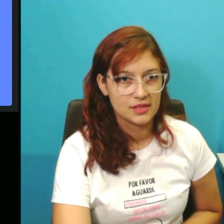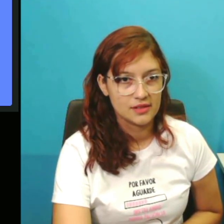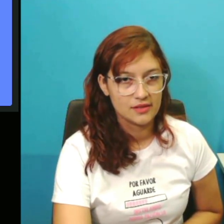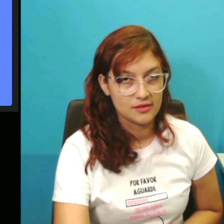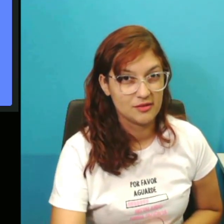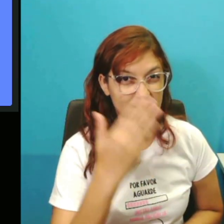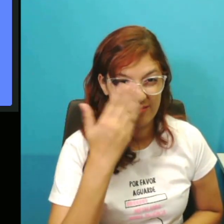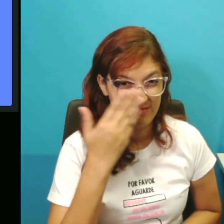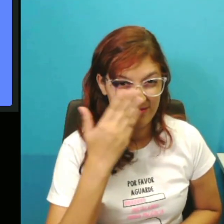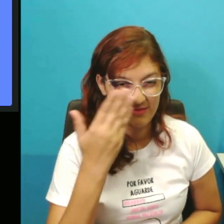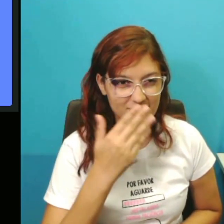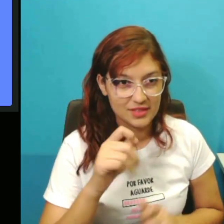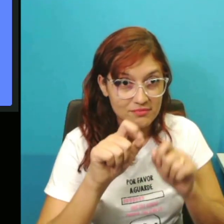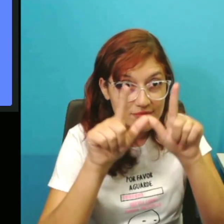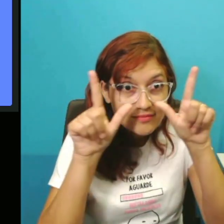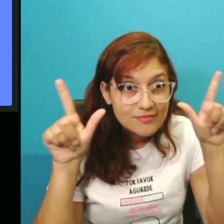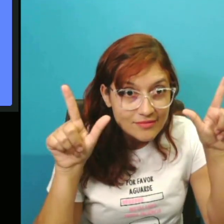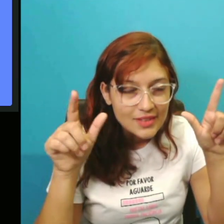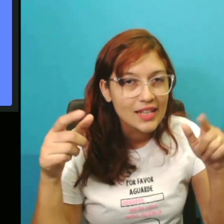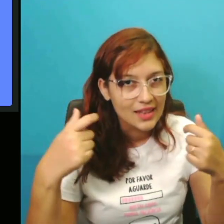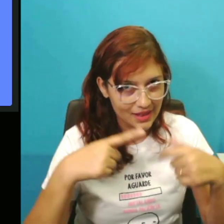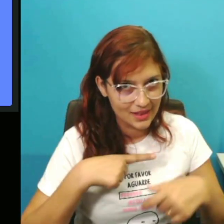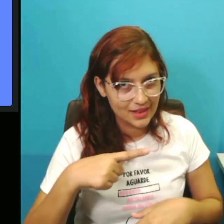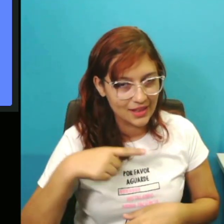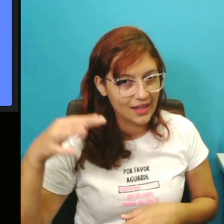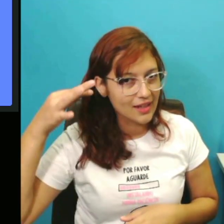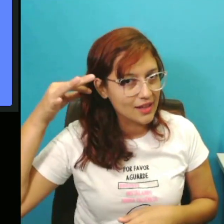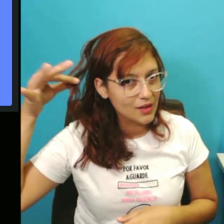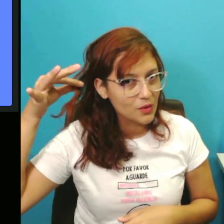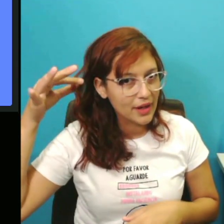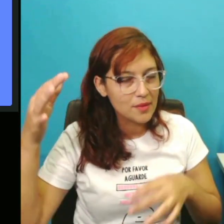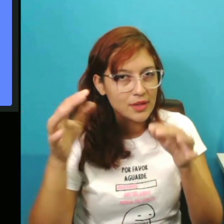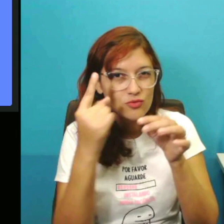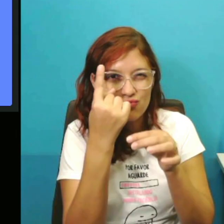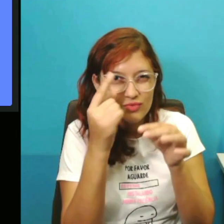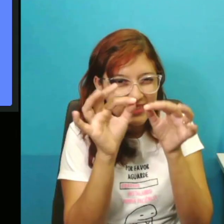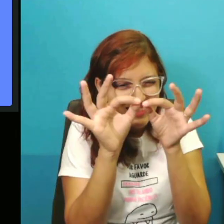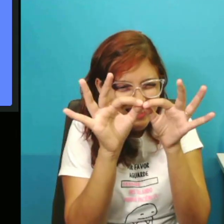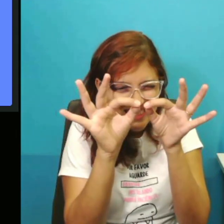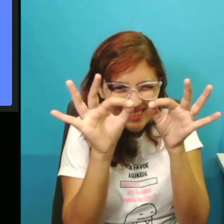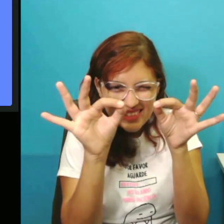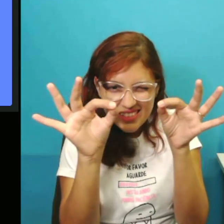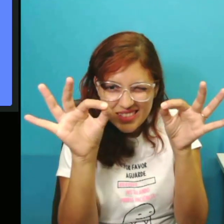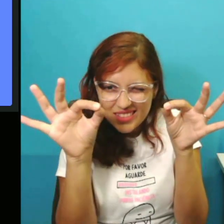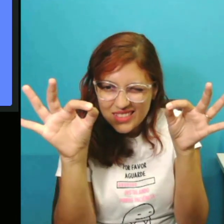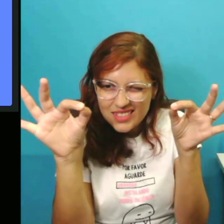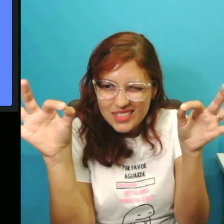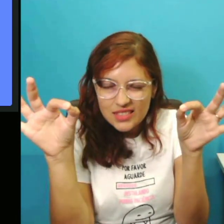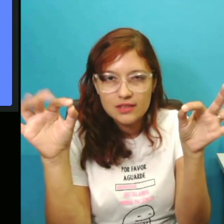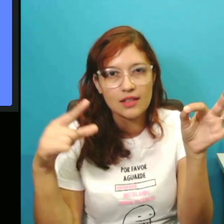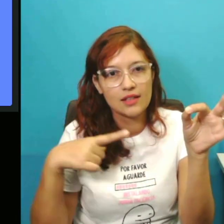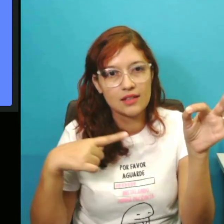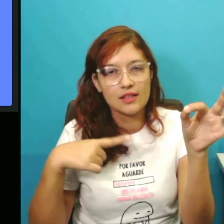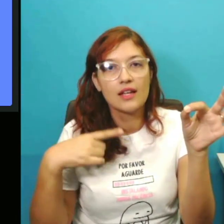Não sei se dá para ver direito, mas se ampliar dá para ver que tem um fiozinho de cabelo.